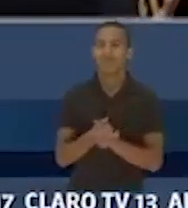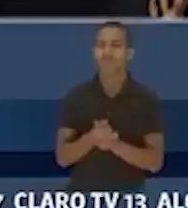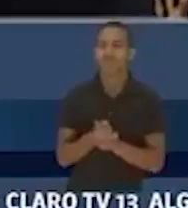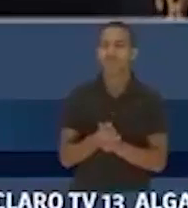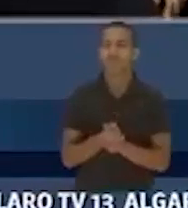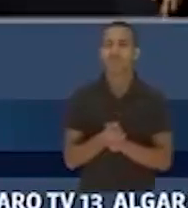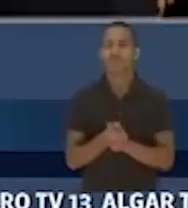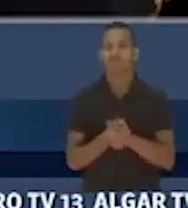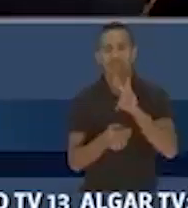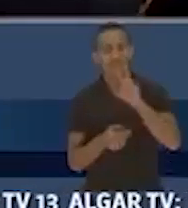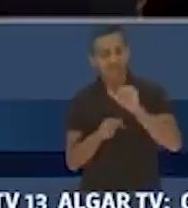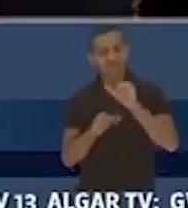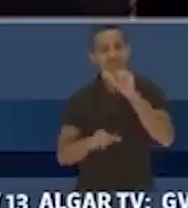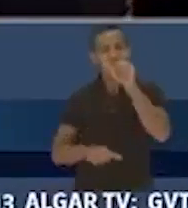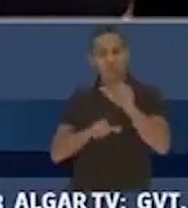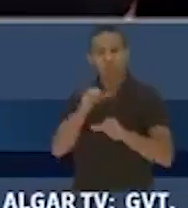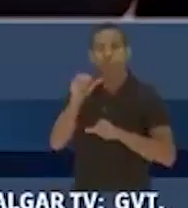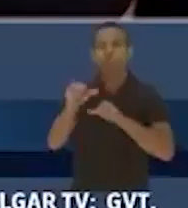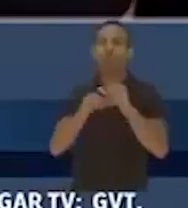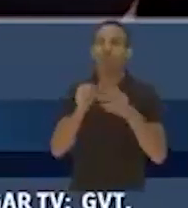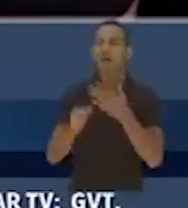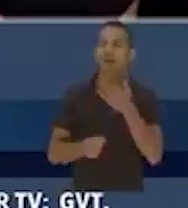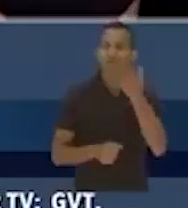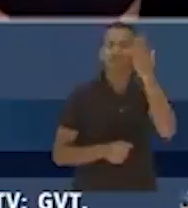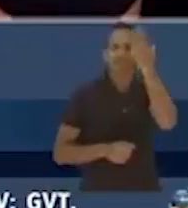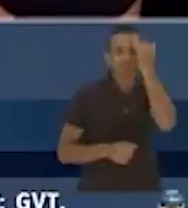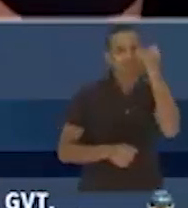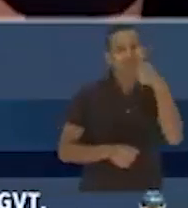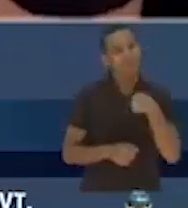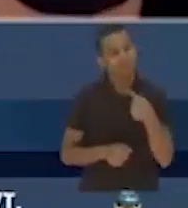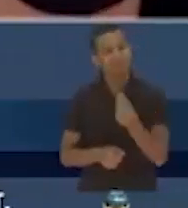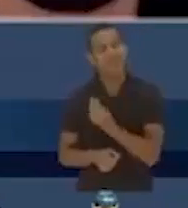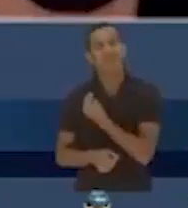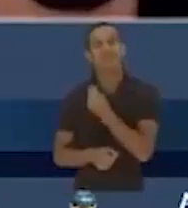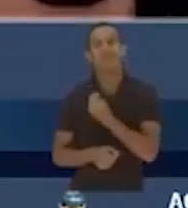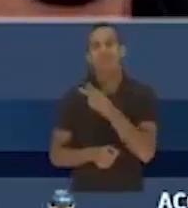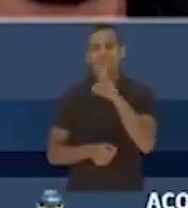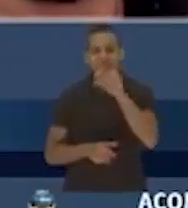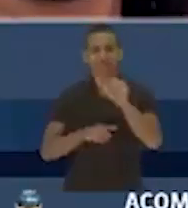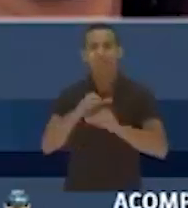mudar. Vai mudar, eu sei que a minha vida vai